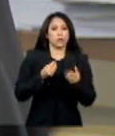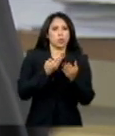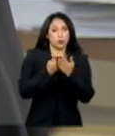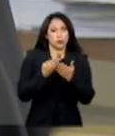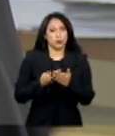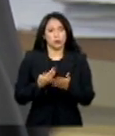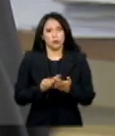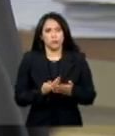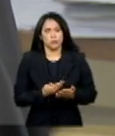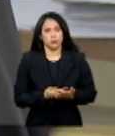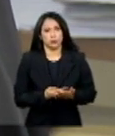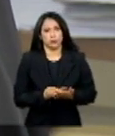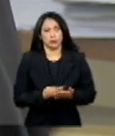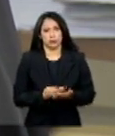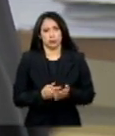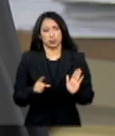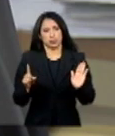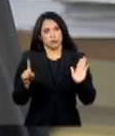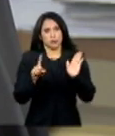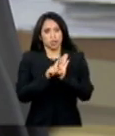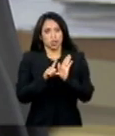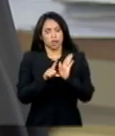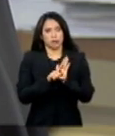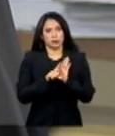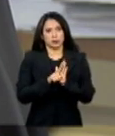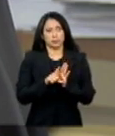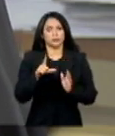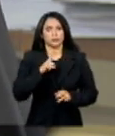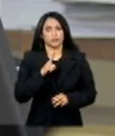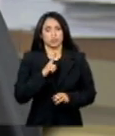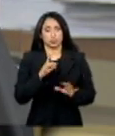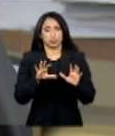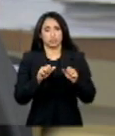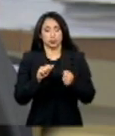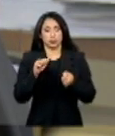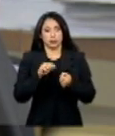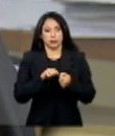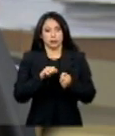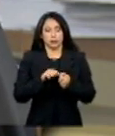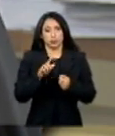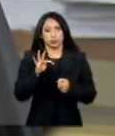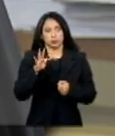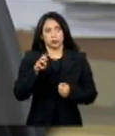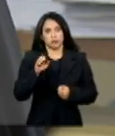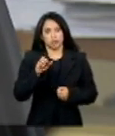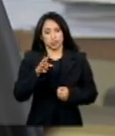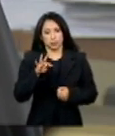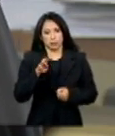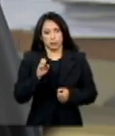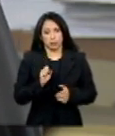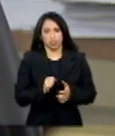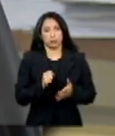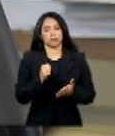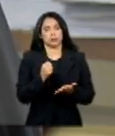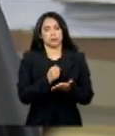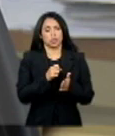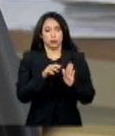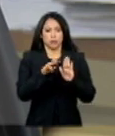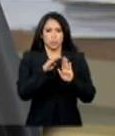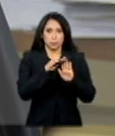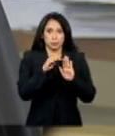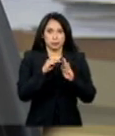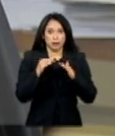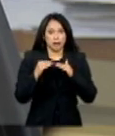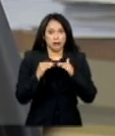proporcionalidade das leis sendo adotado um teste estrito o rígido disparamos quando o legislador adota